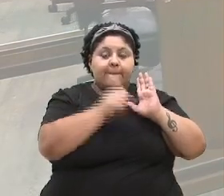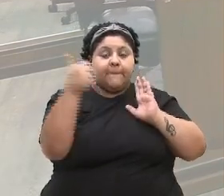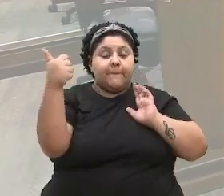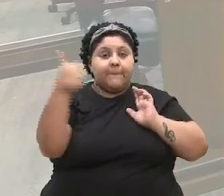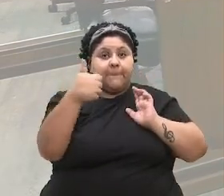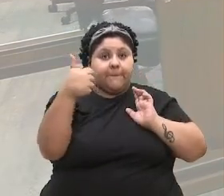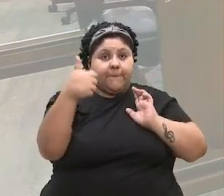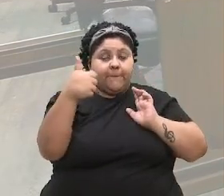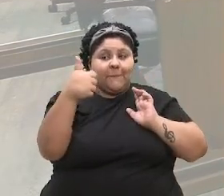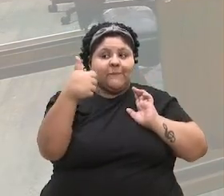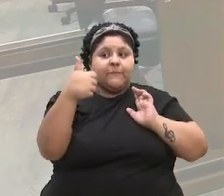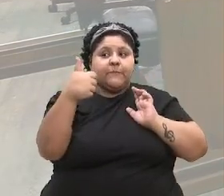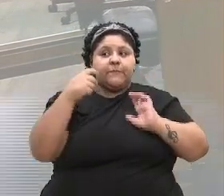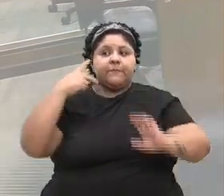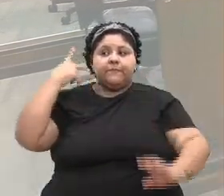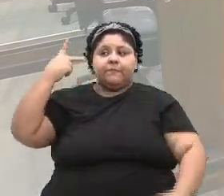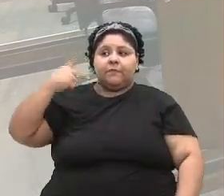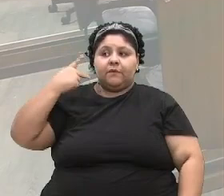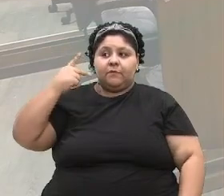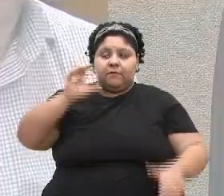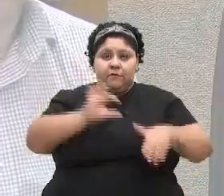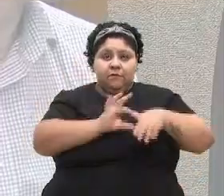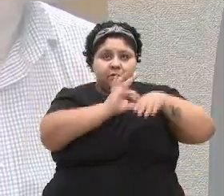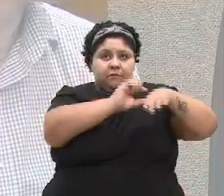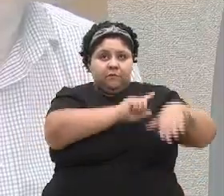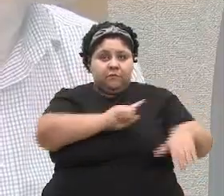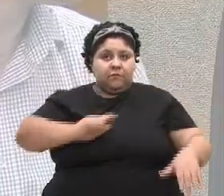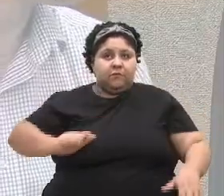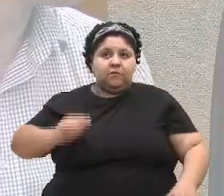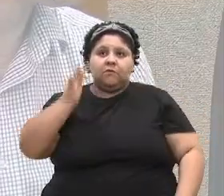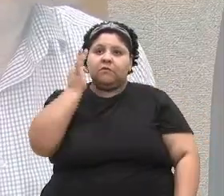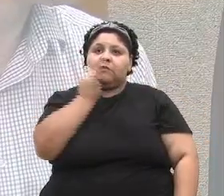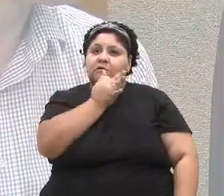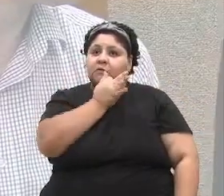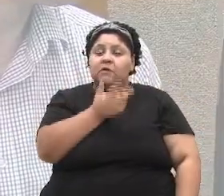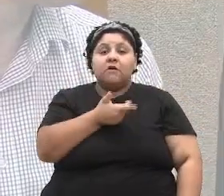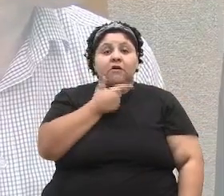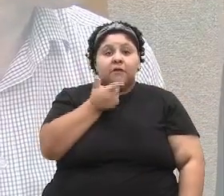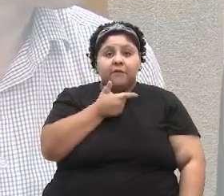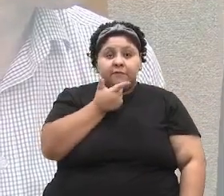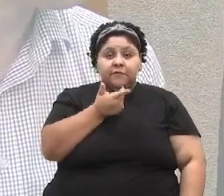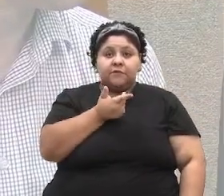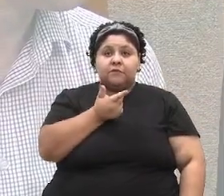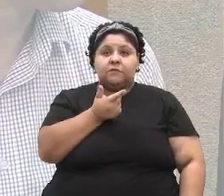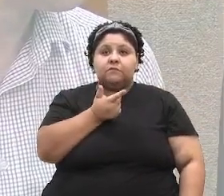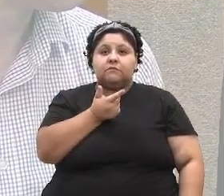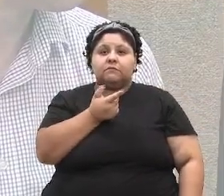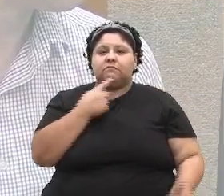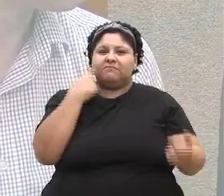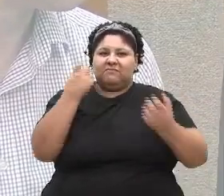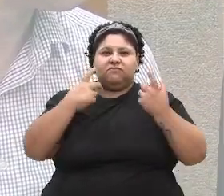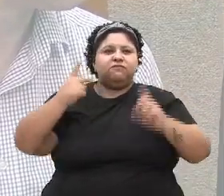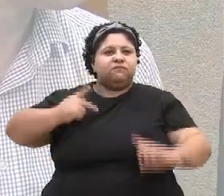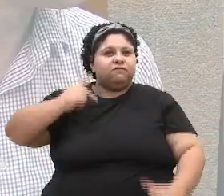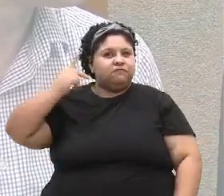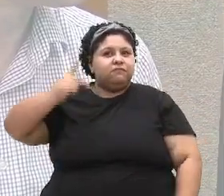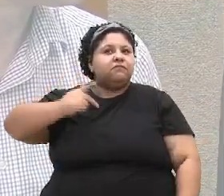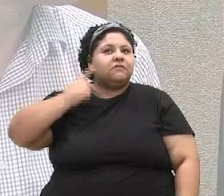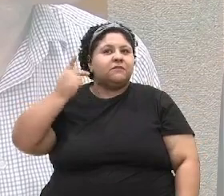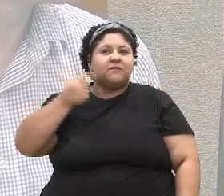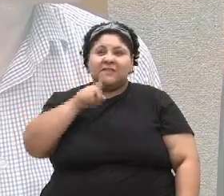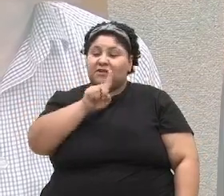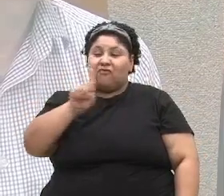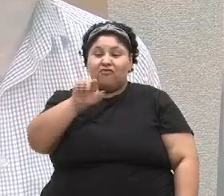Primeiro, a vereadora líder de governo, Tatiane Fristo, declara aqui que alguns vereadores não